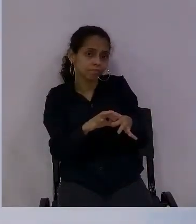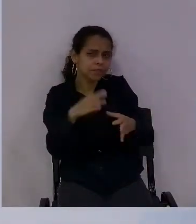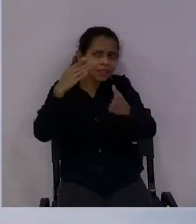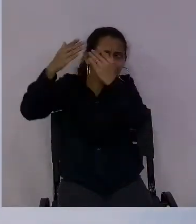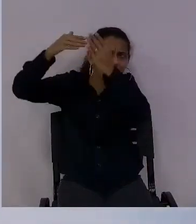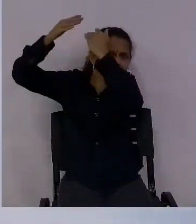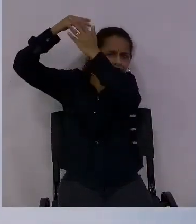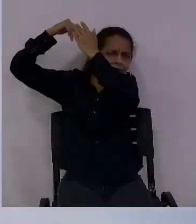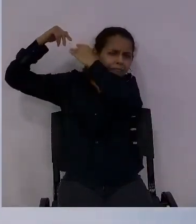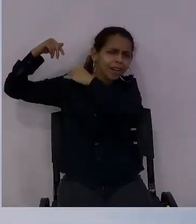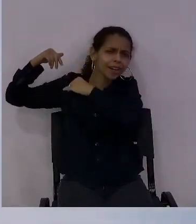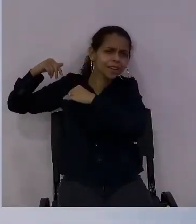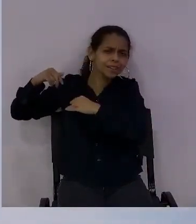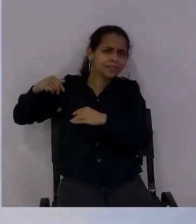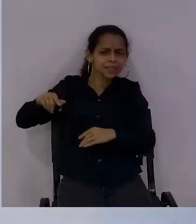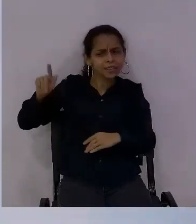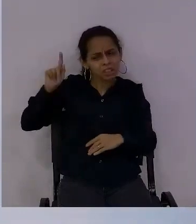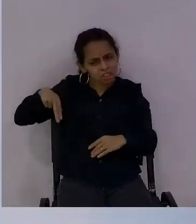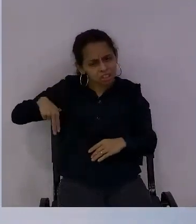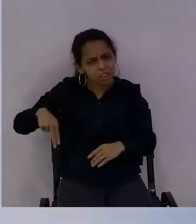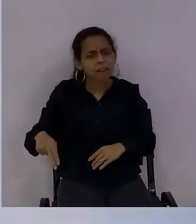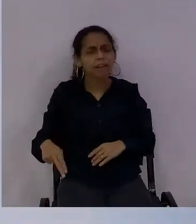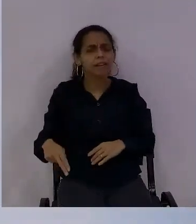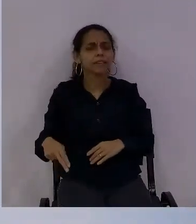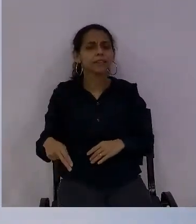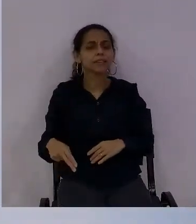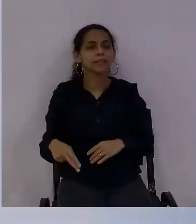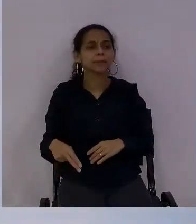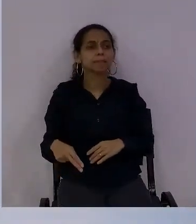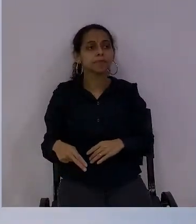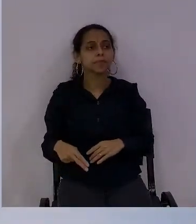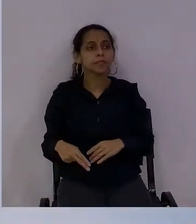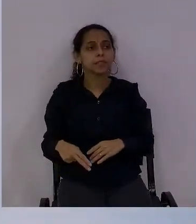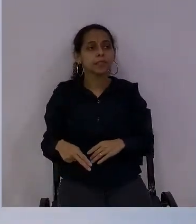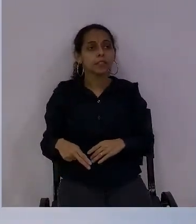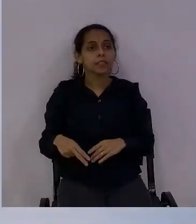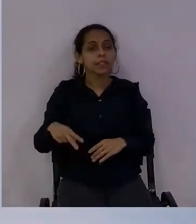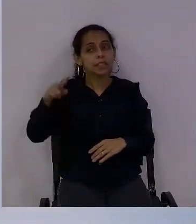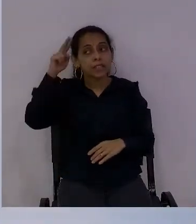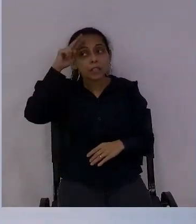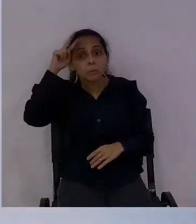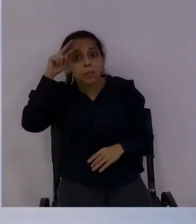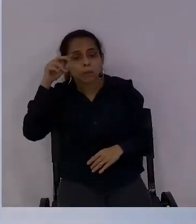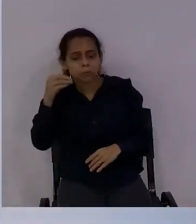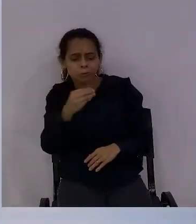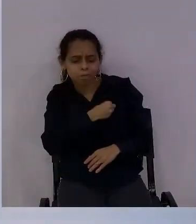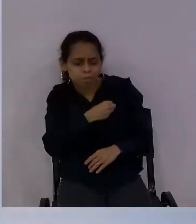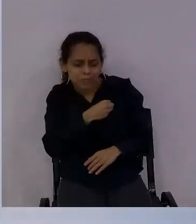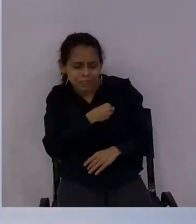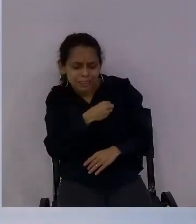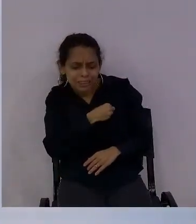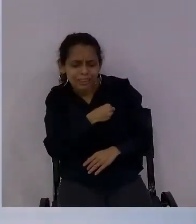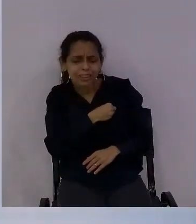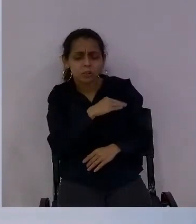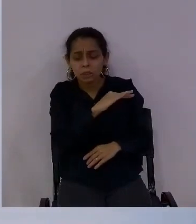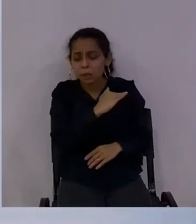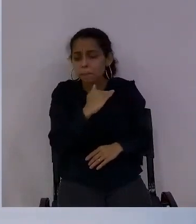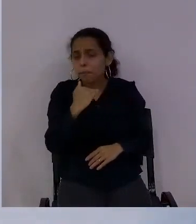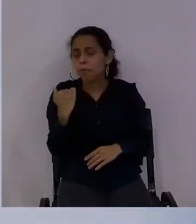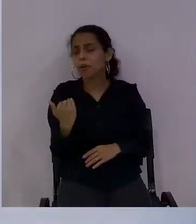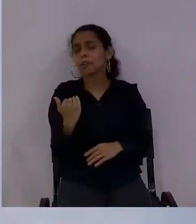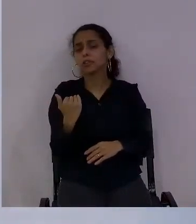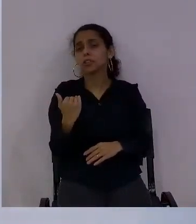às vezes a gente só lembra da ideia do pecado e do salário do pecado, a morte.